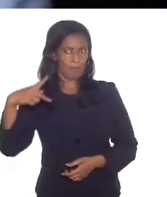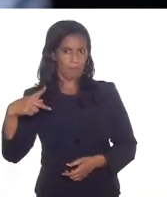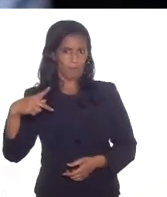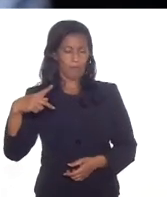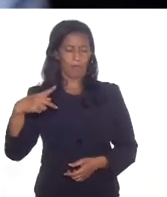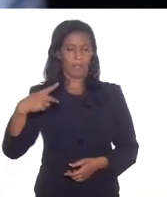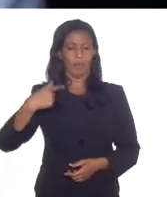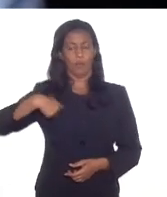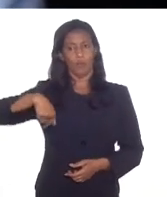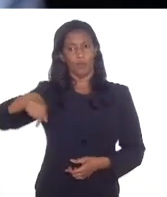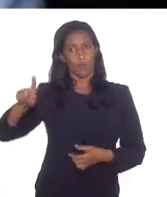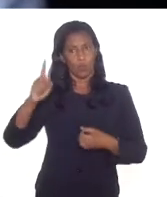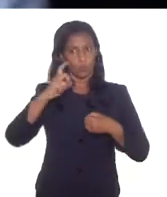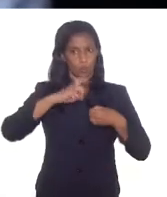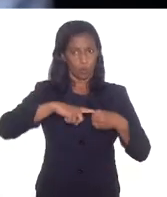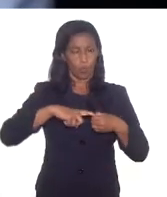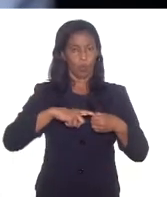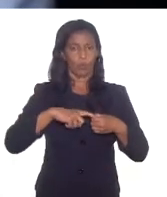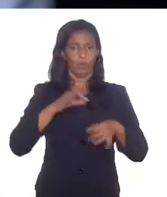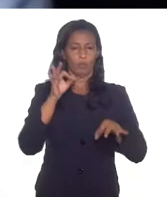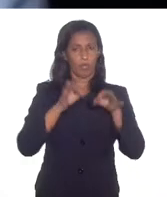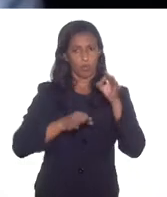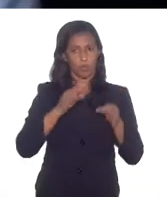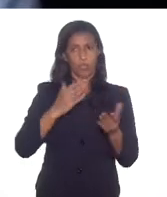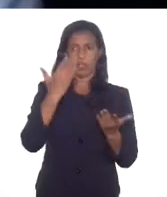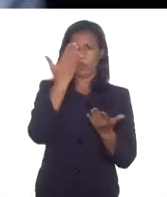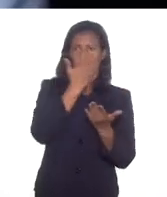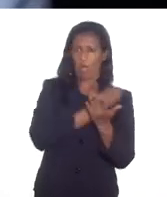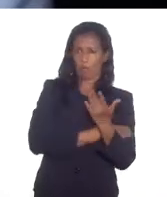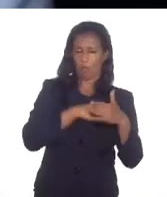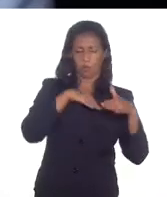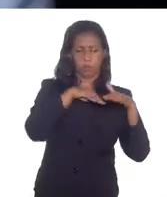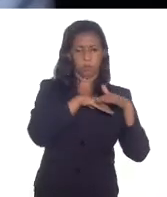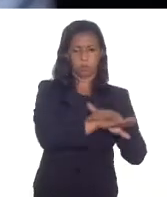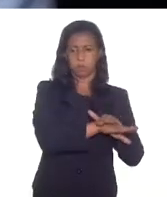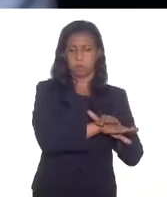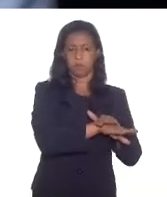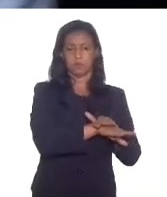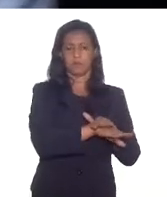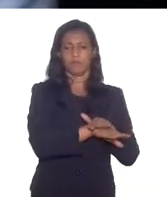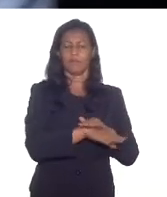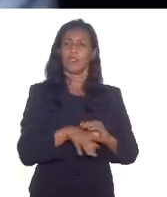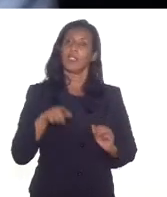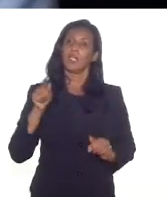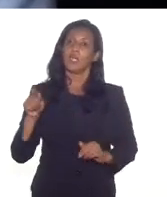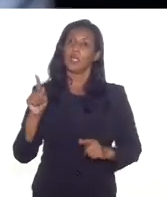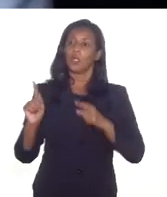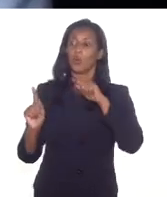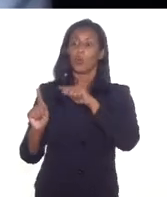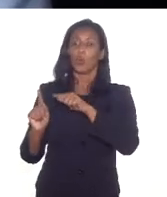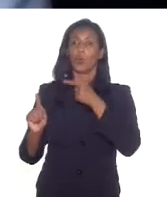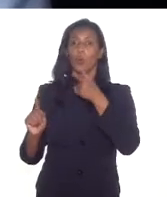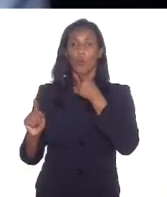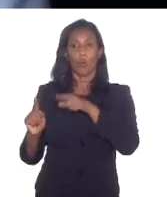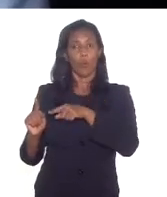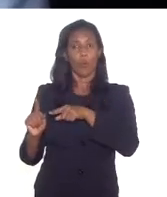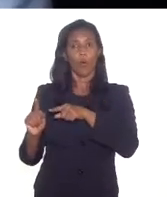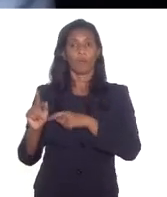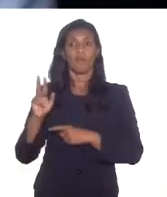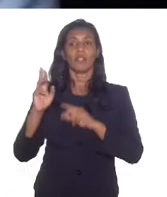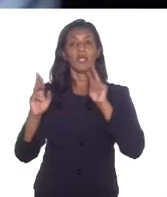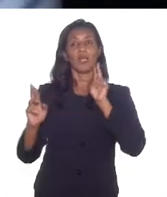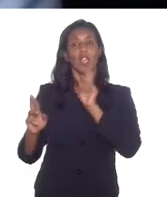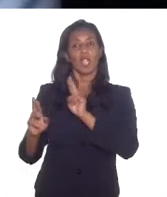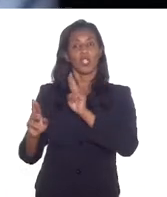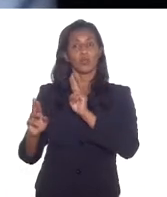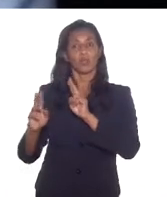para a justiça acolheu, foi arquivado e o senhor Elvídio vai responder no Juizado Especial pela agressão.